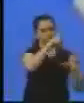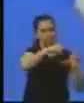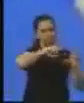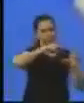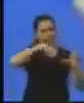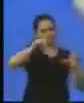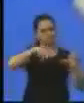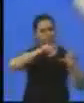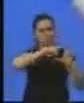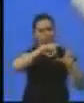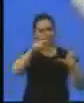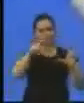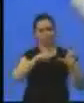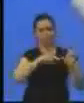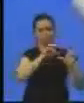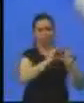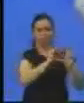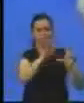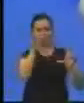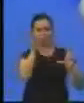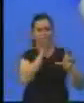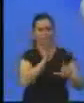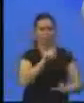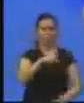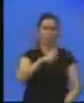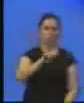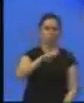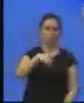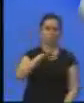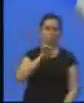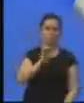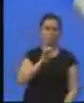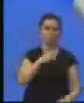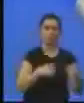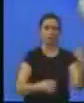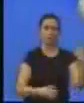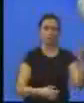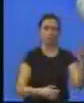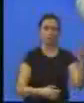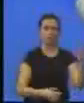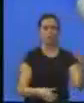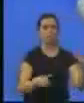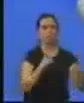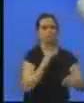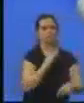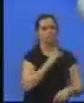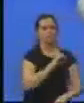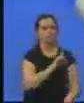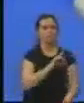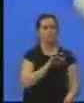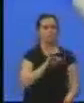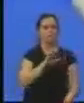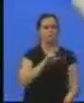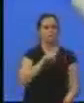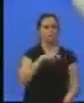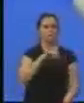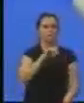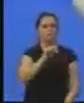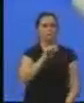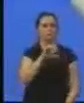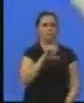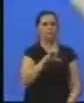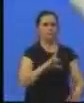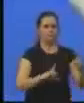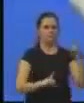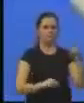gráfico com a tangente, não tem mais as secantes, agora é só a tangente, o que eu chamo de diferencial é aquele